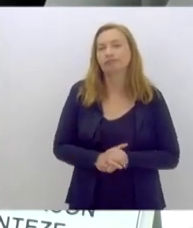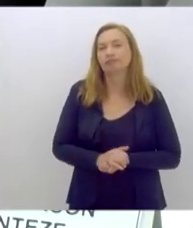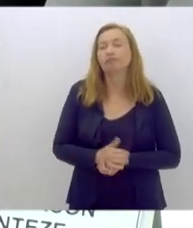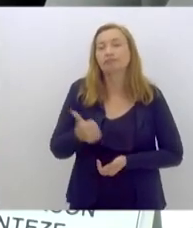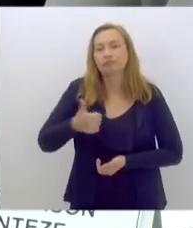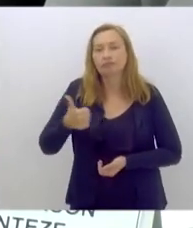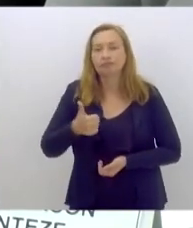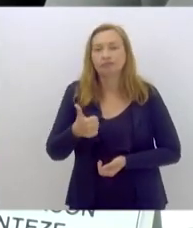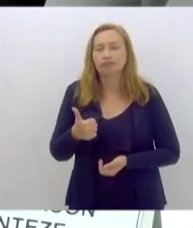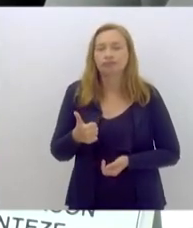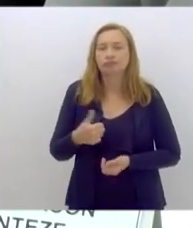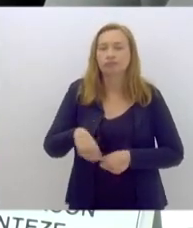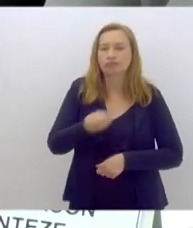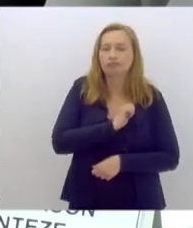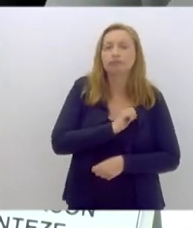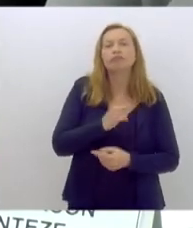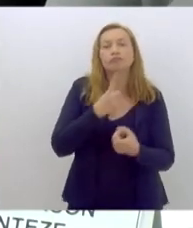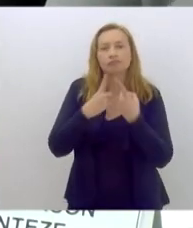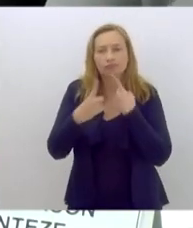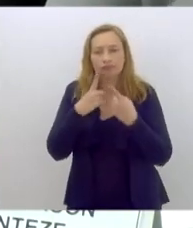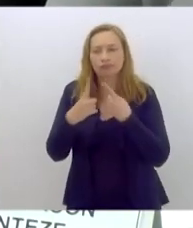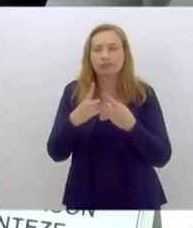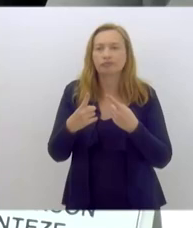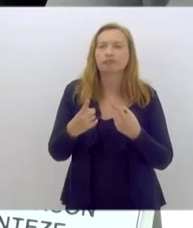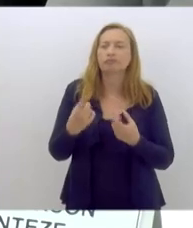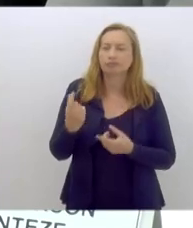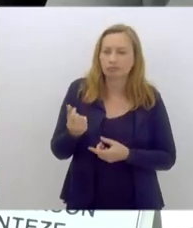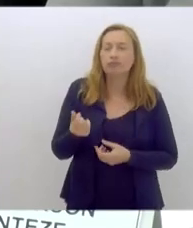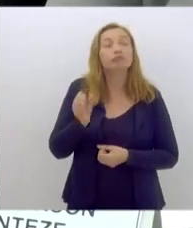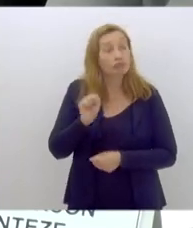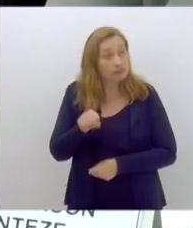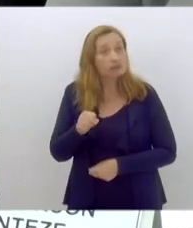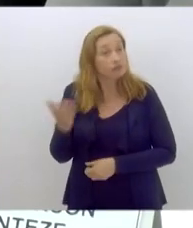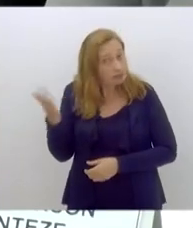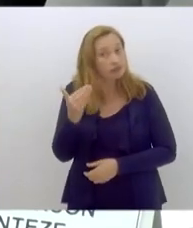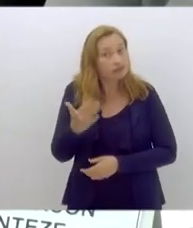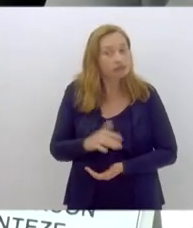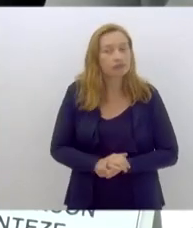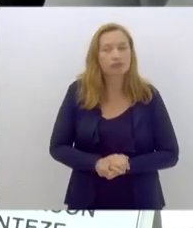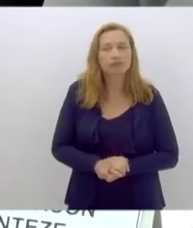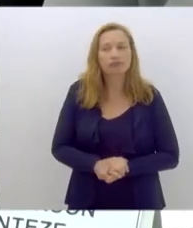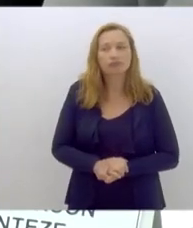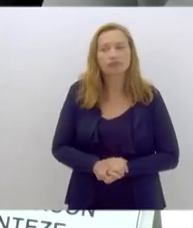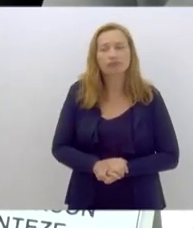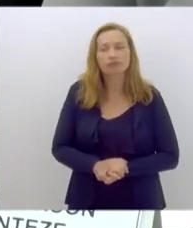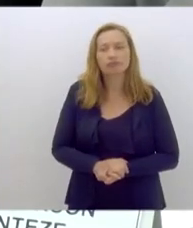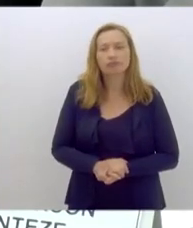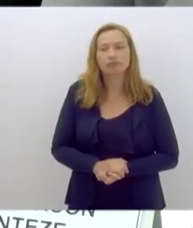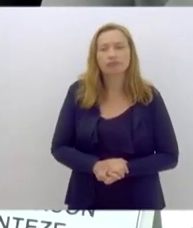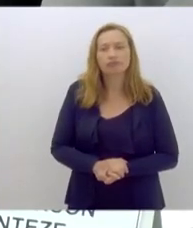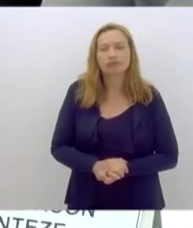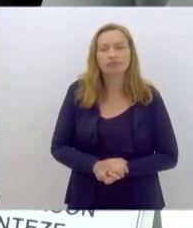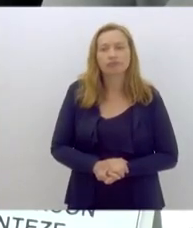fizemos o regime vamos discutir o valor Vamos eu acho que é